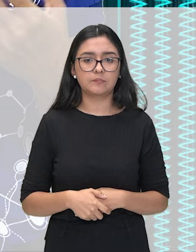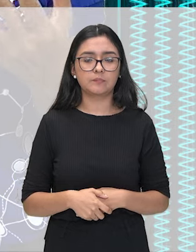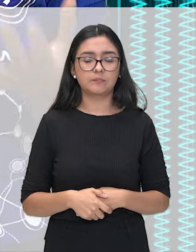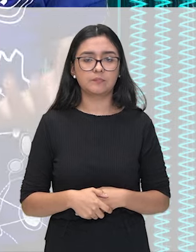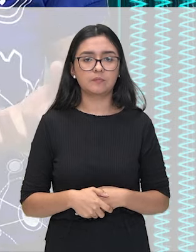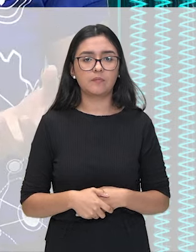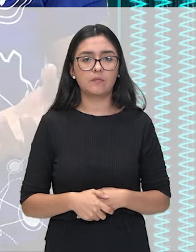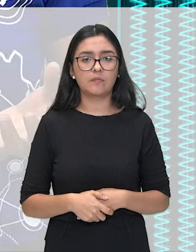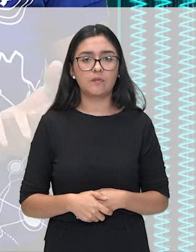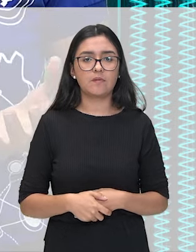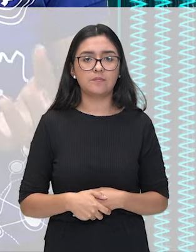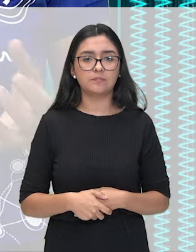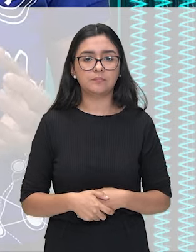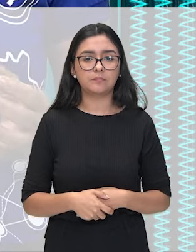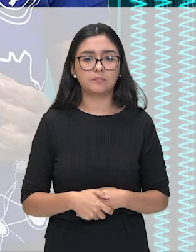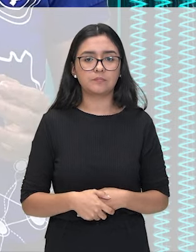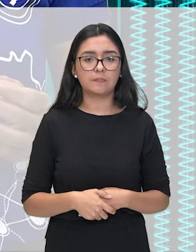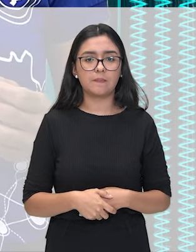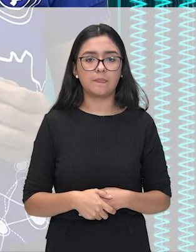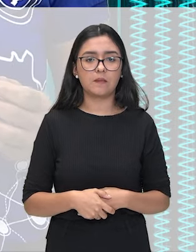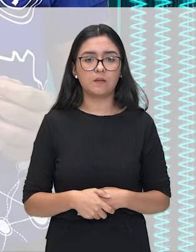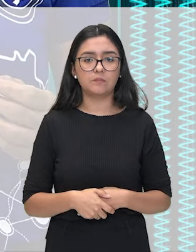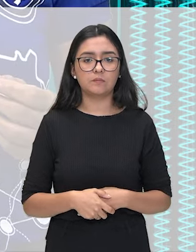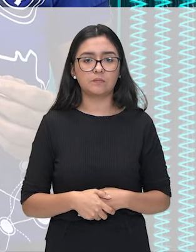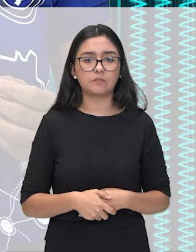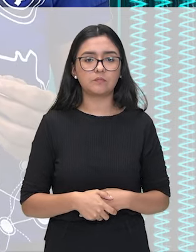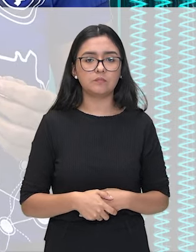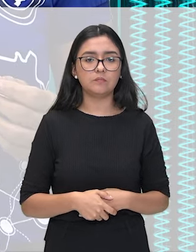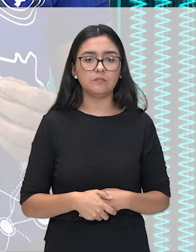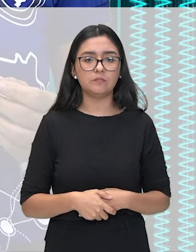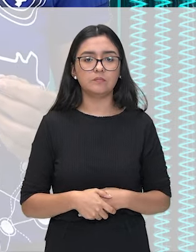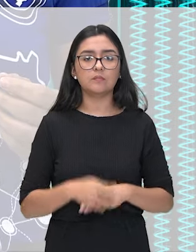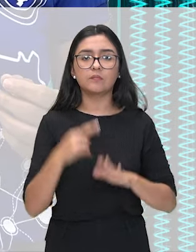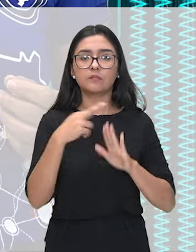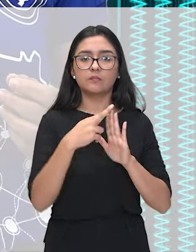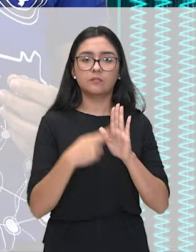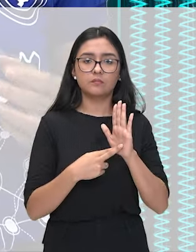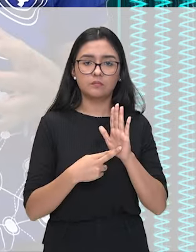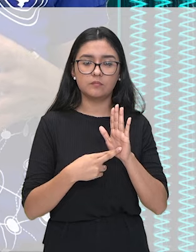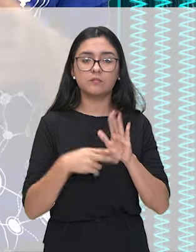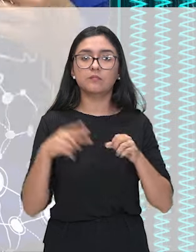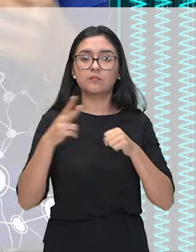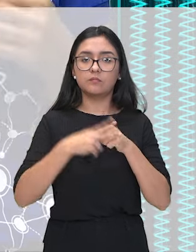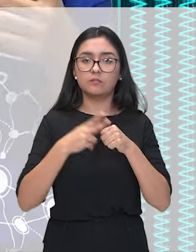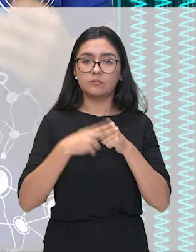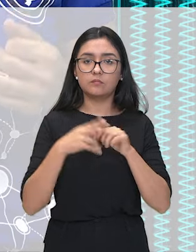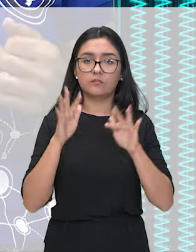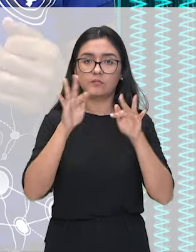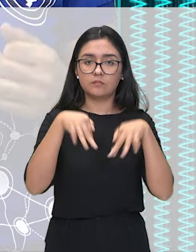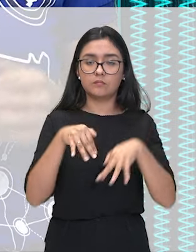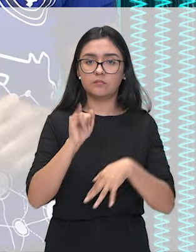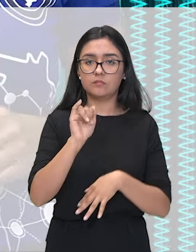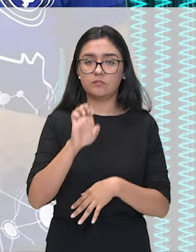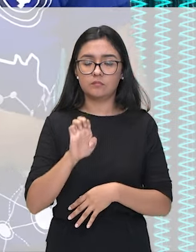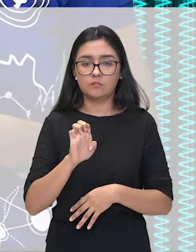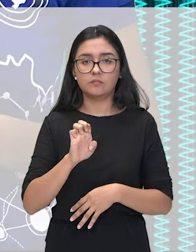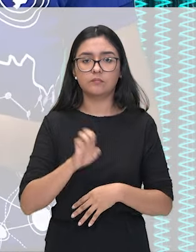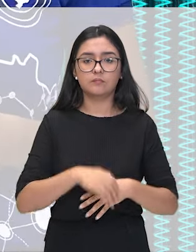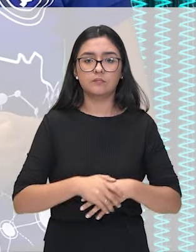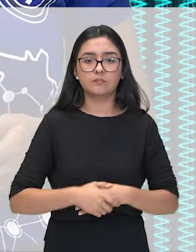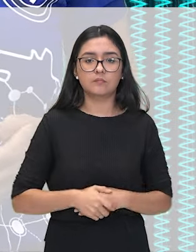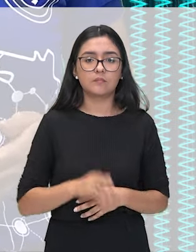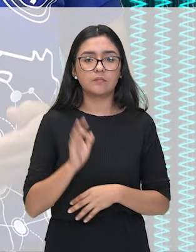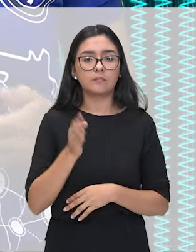li li tudo bem então que regressa os verbos que terminam em i e